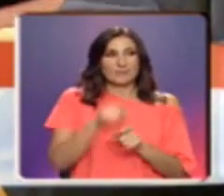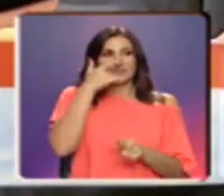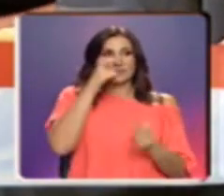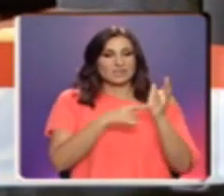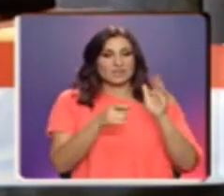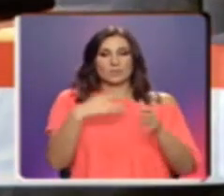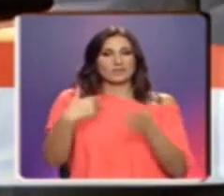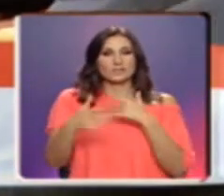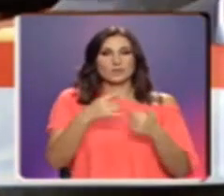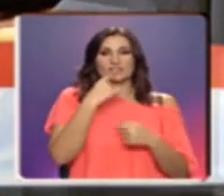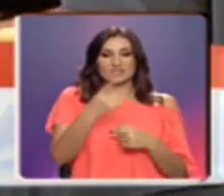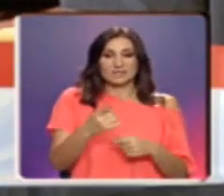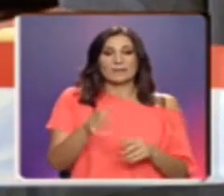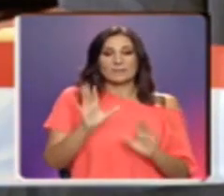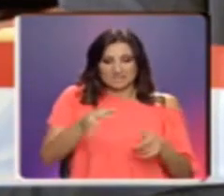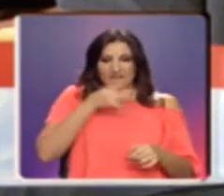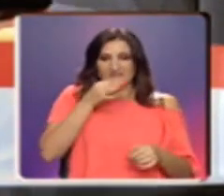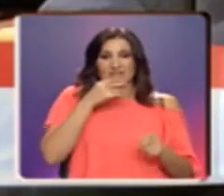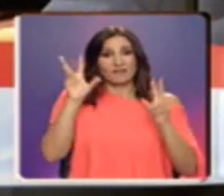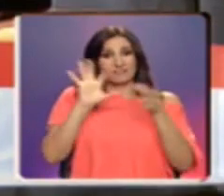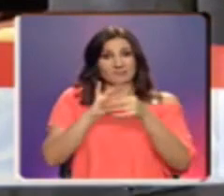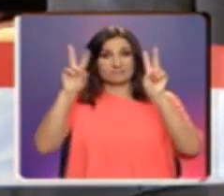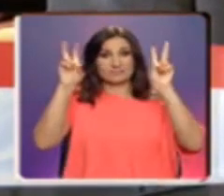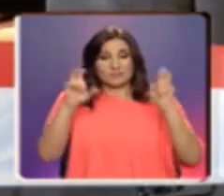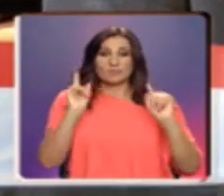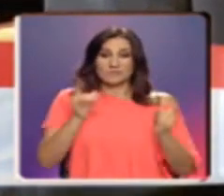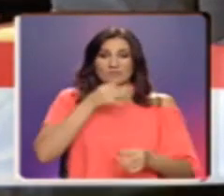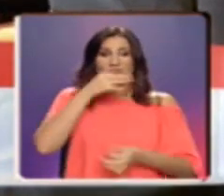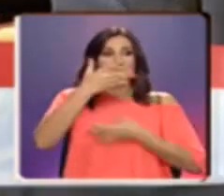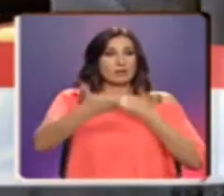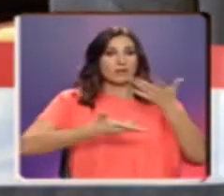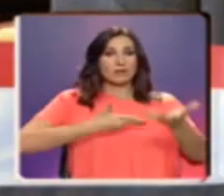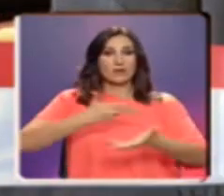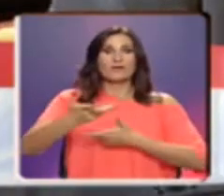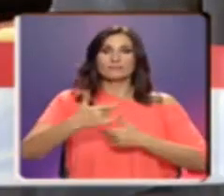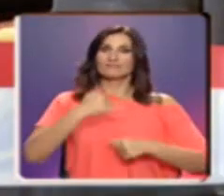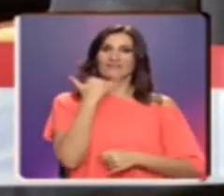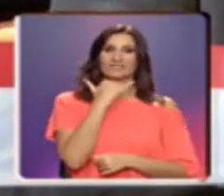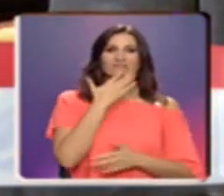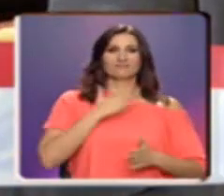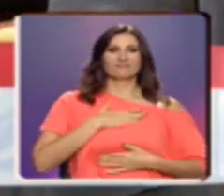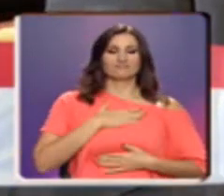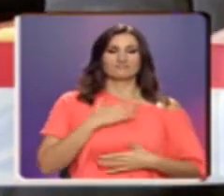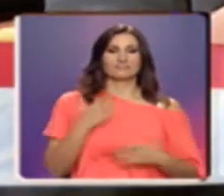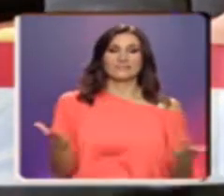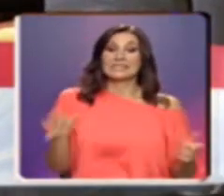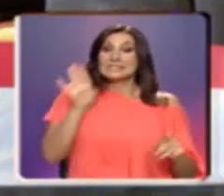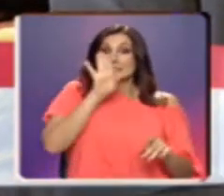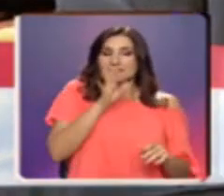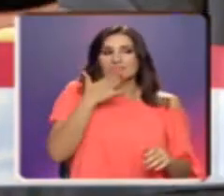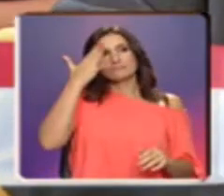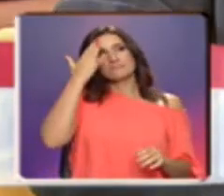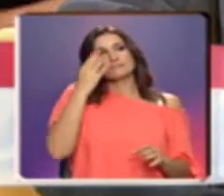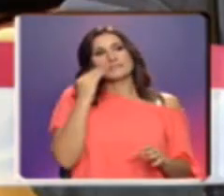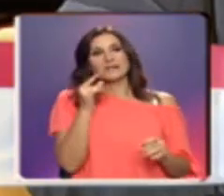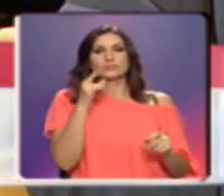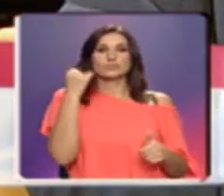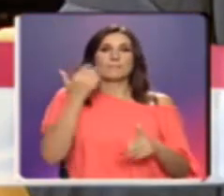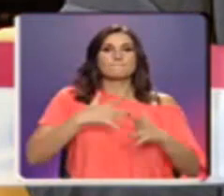não importa o que dizem, é preciso é que falem sobre o assunto. Começaram a falar do assunto, fiquei extremamente feliz. Agora, se acho que a maior parte das